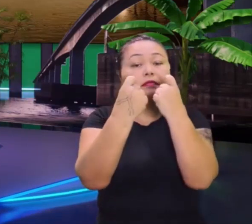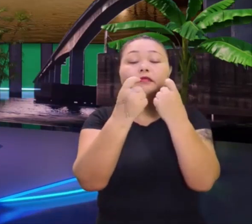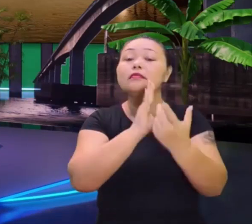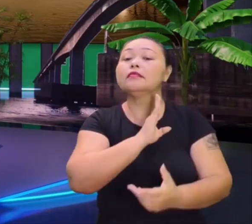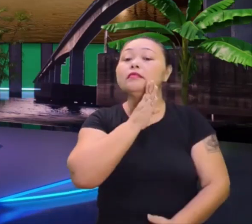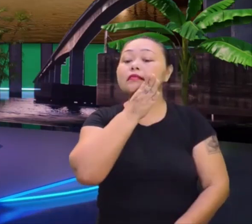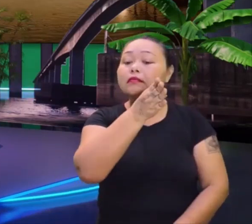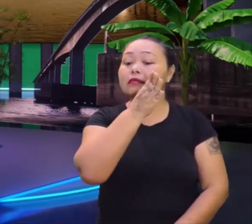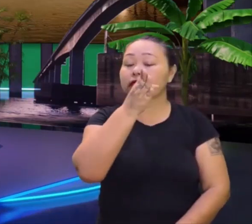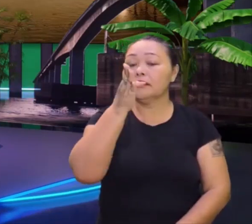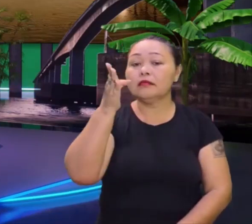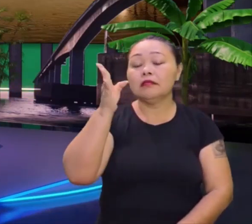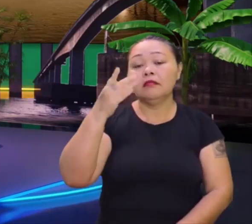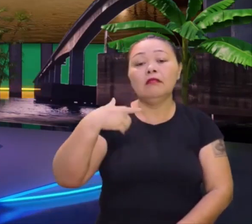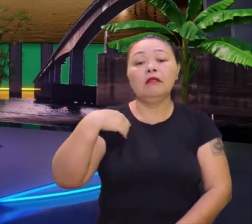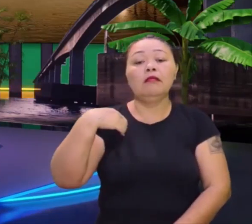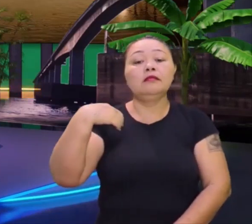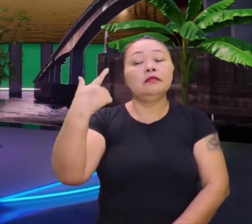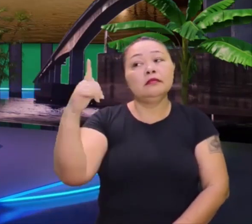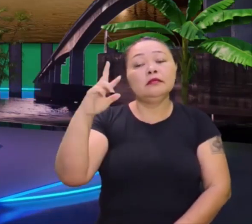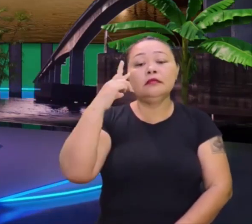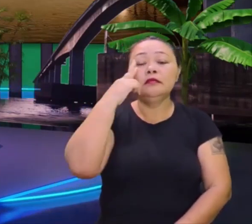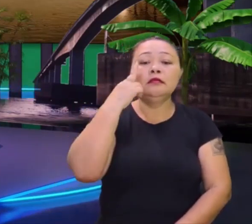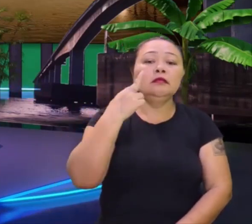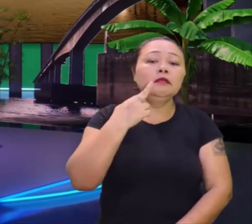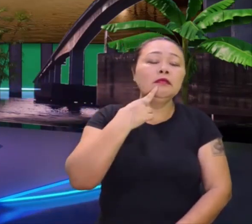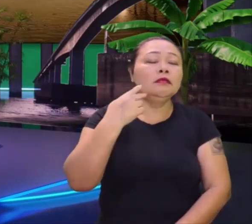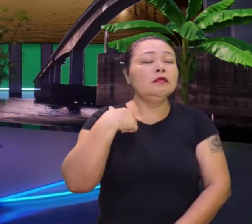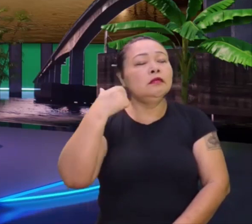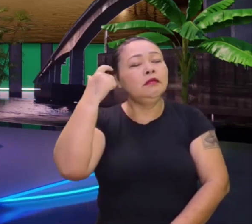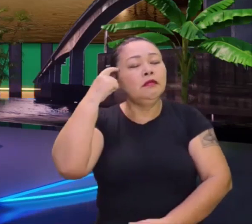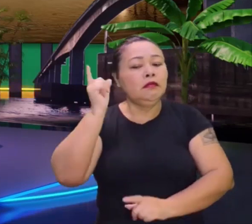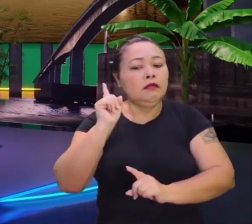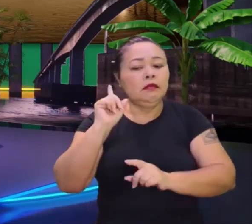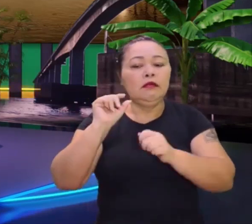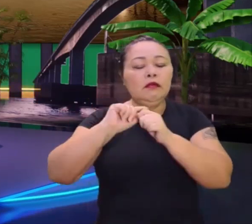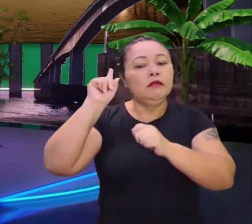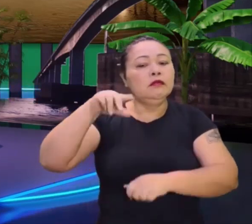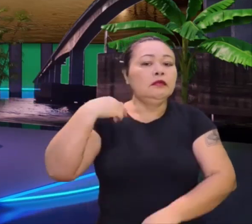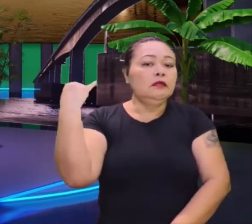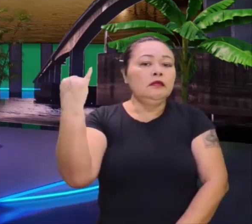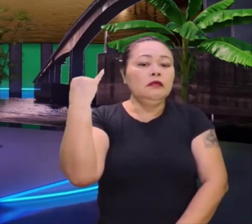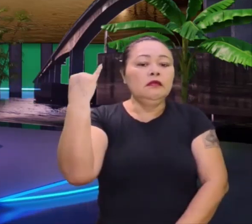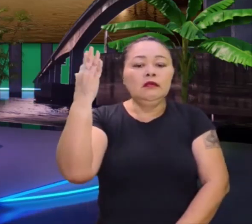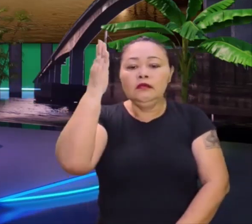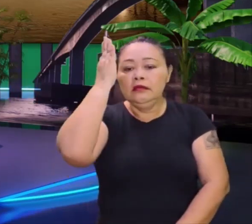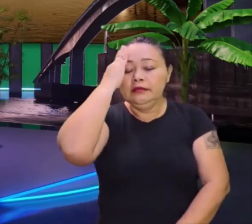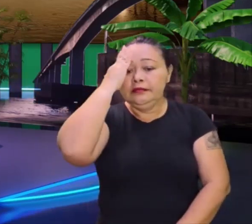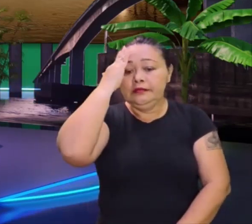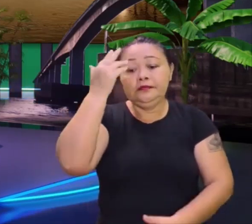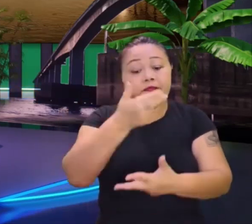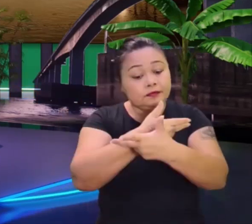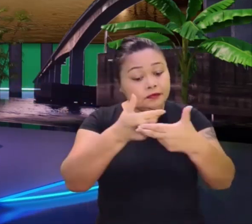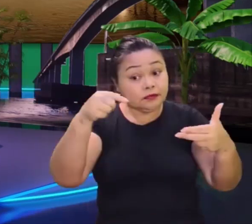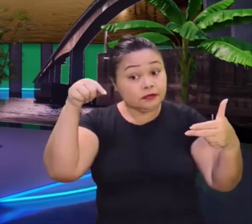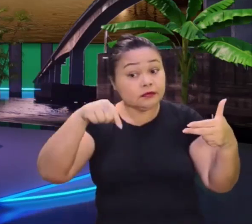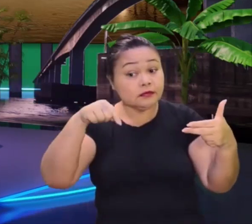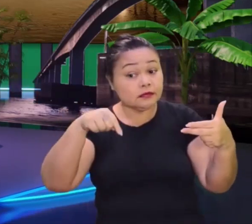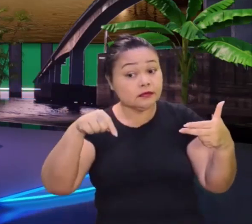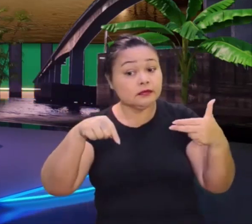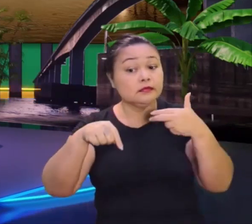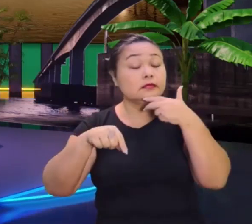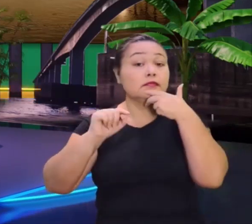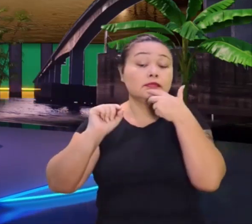você leve conhecimento. Geografia de Rondônia. O pessoal pensa que não, mas é muito importante a Com gente certeza. saber coisas da nossa